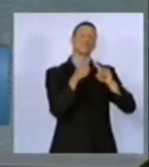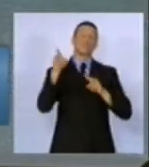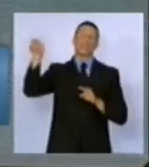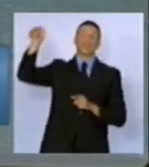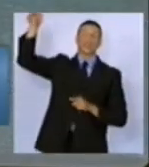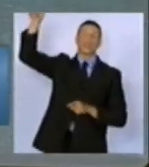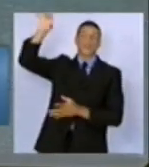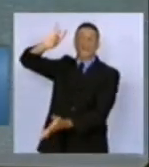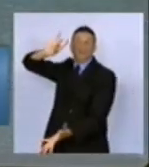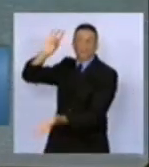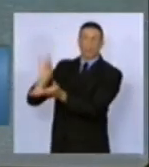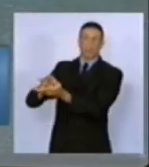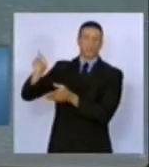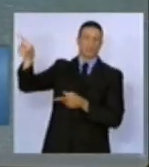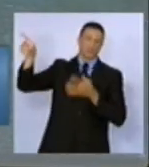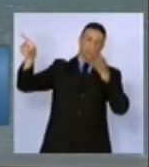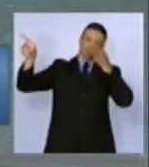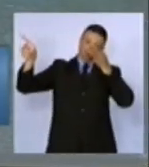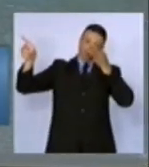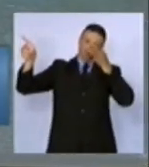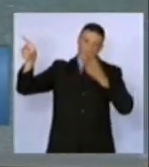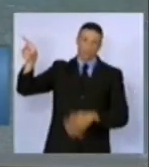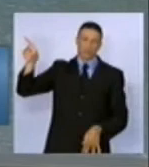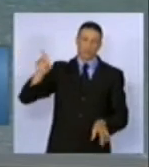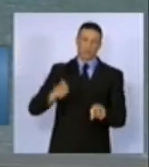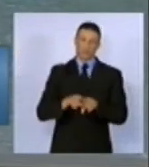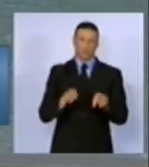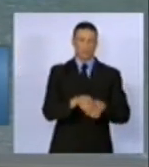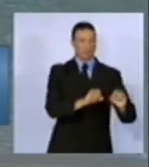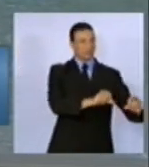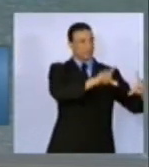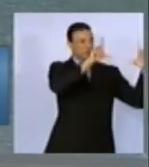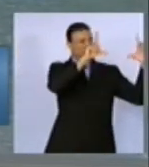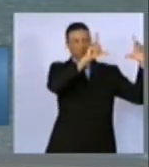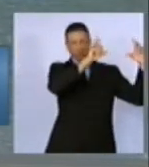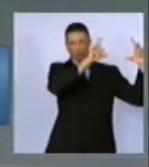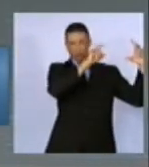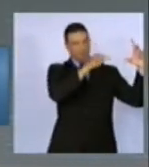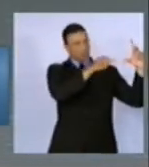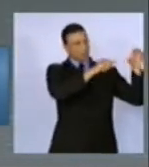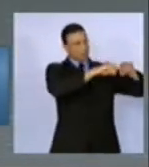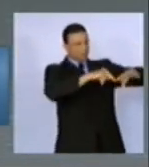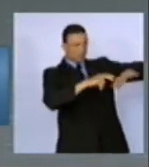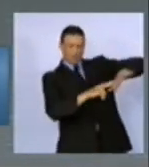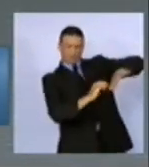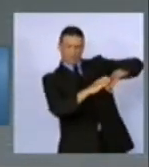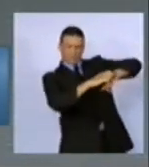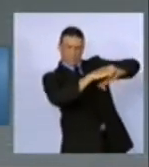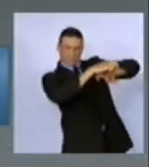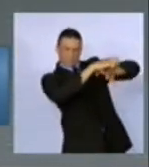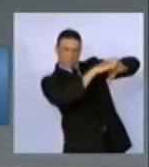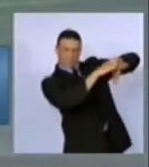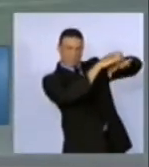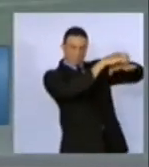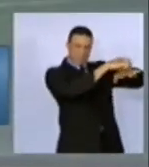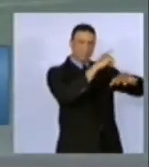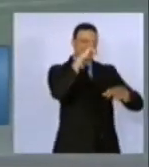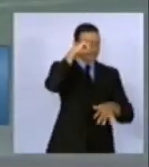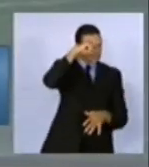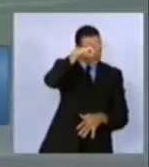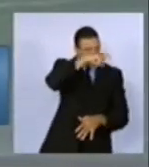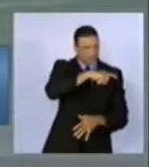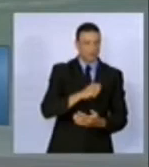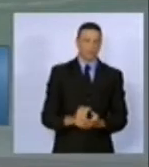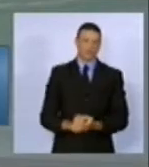nossa realidade outra foto da região mostrando essa topografia bastante acidentada uma panorâmica